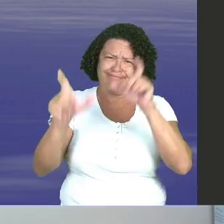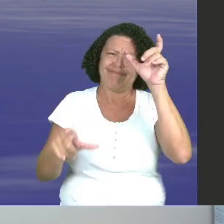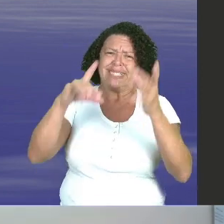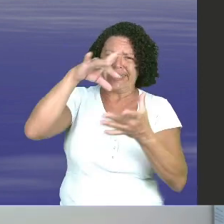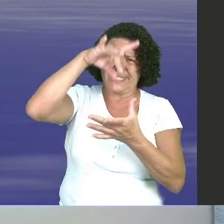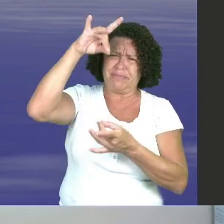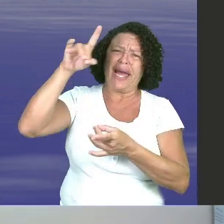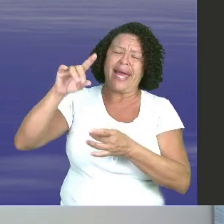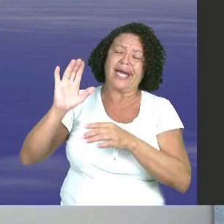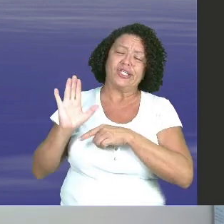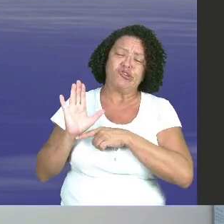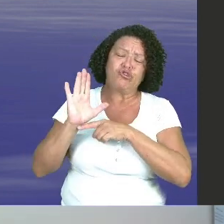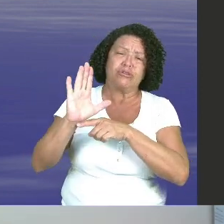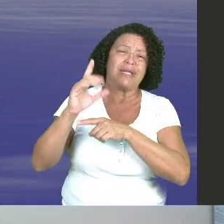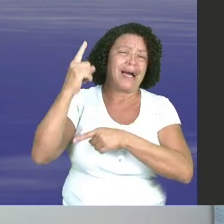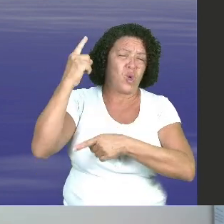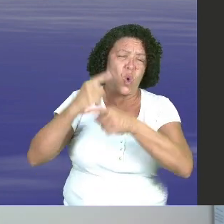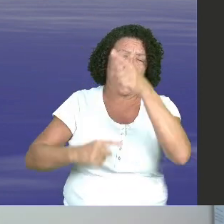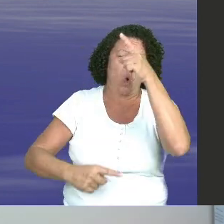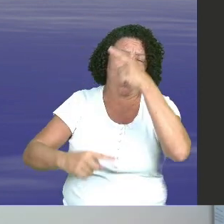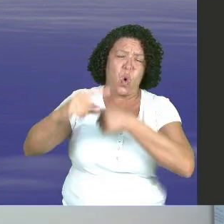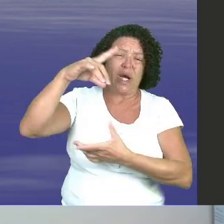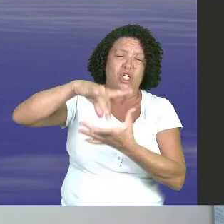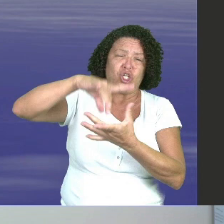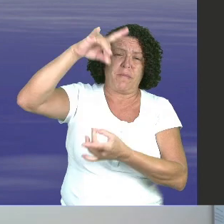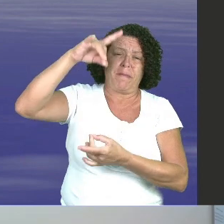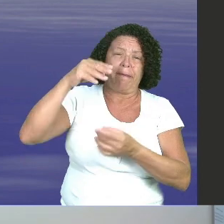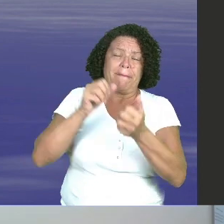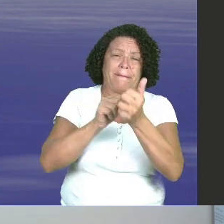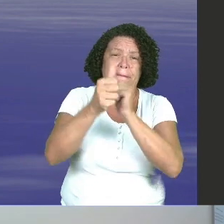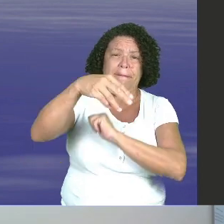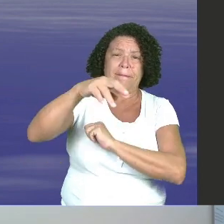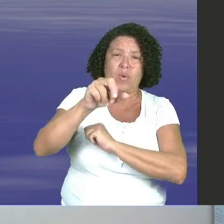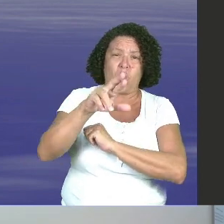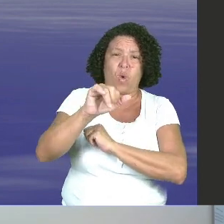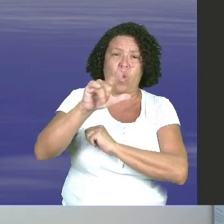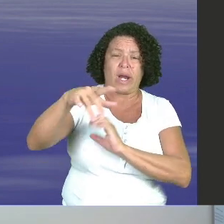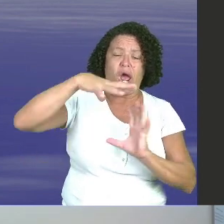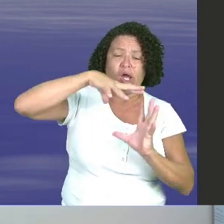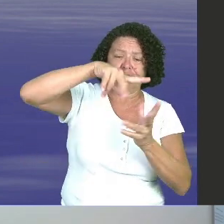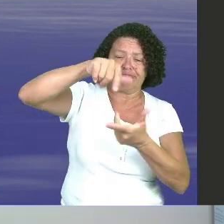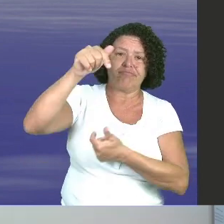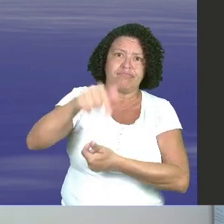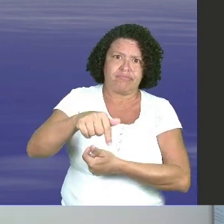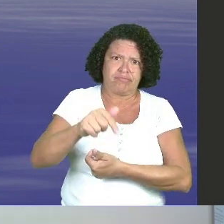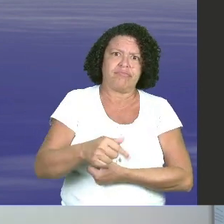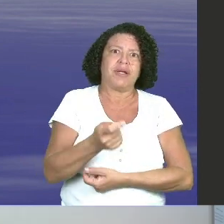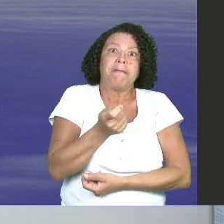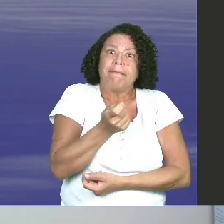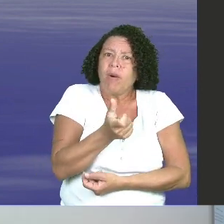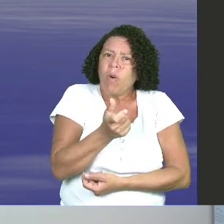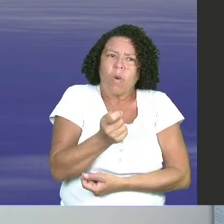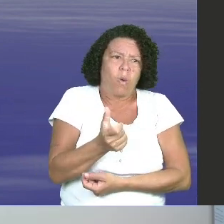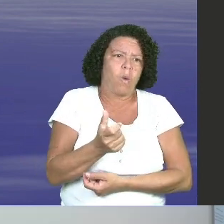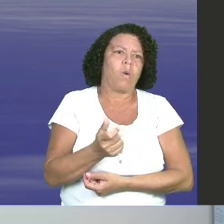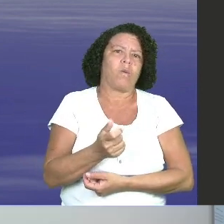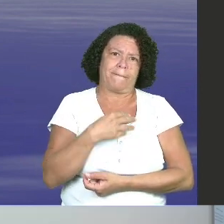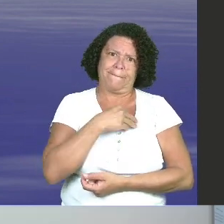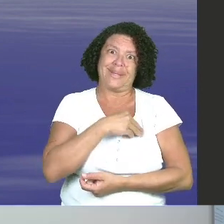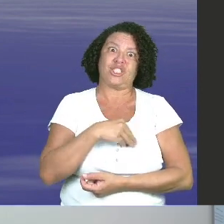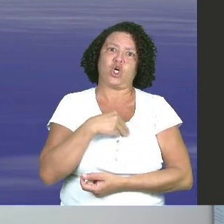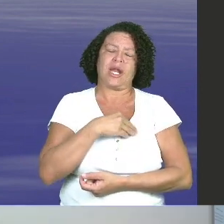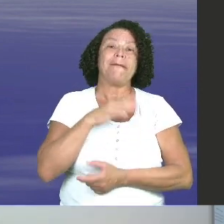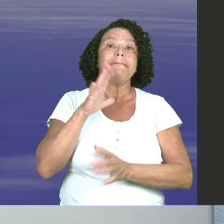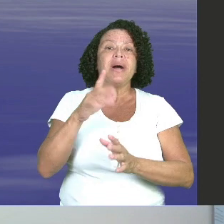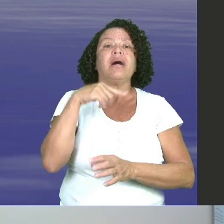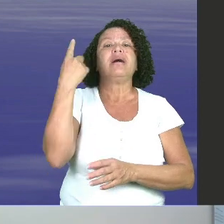ajudar a evolução moral e espiritual da Terra, do nosso orbe. São muito poucos, mas vamos